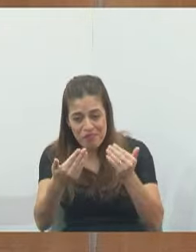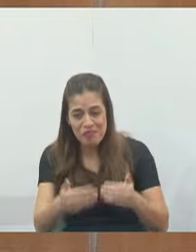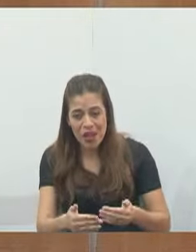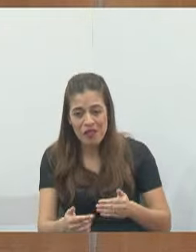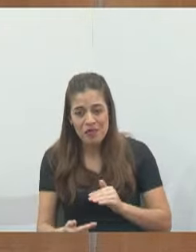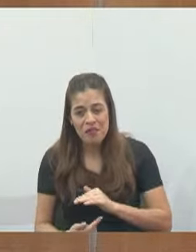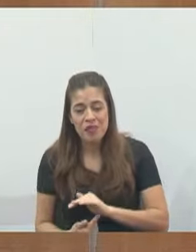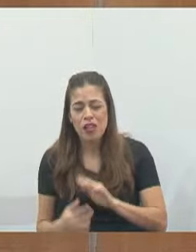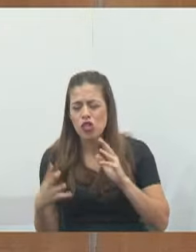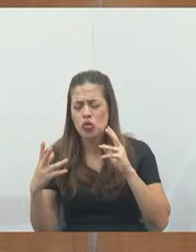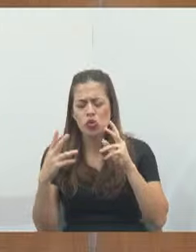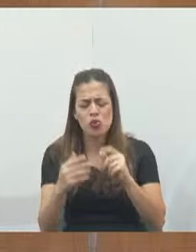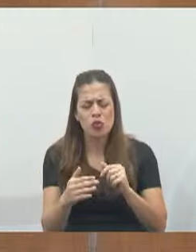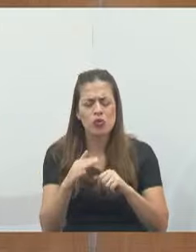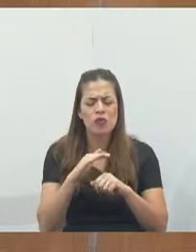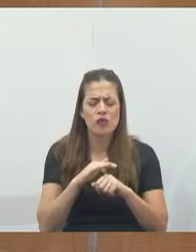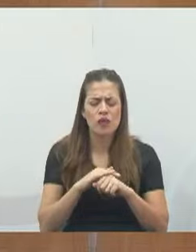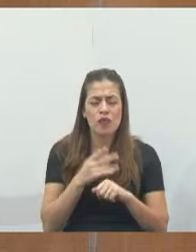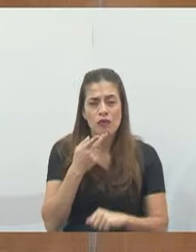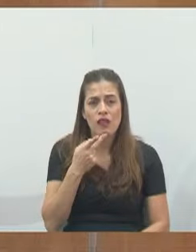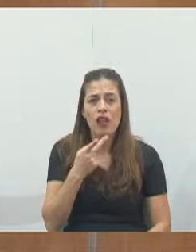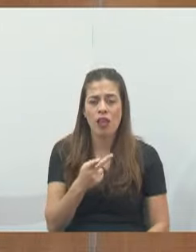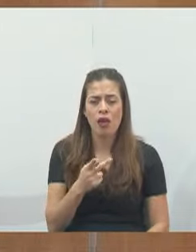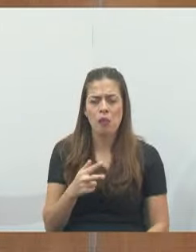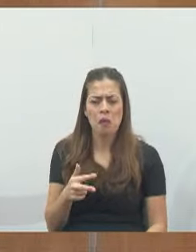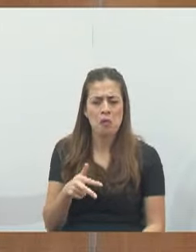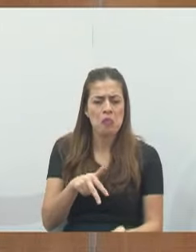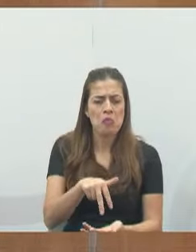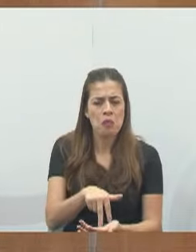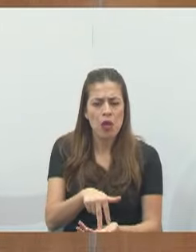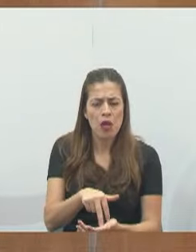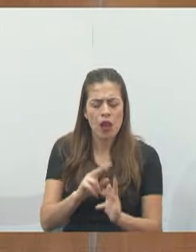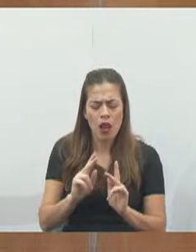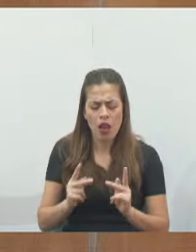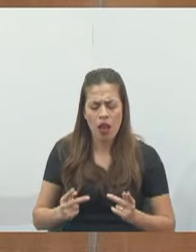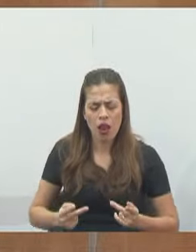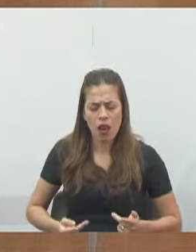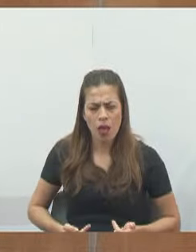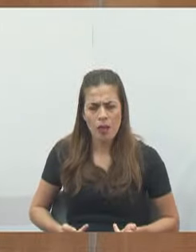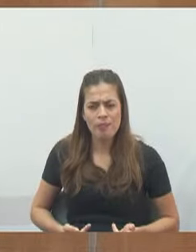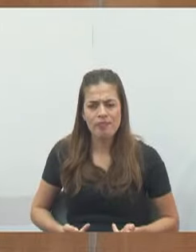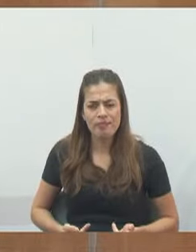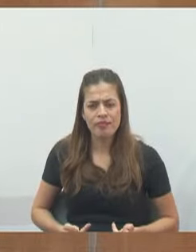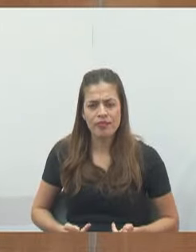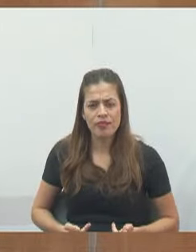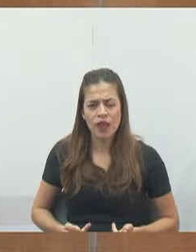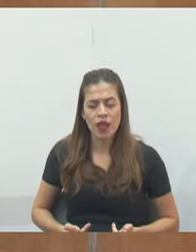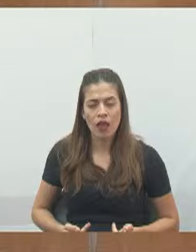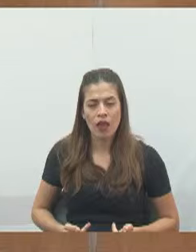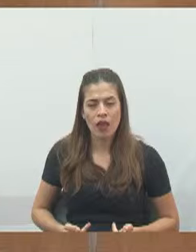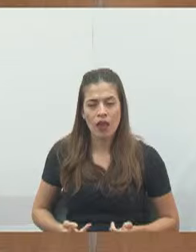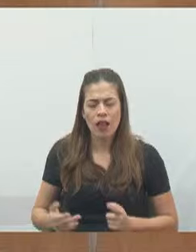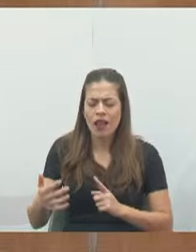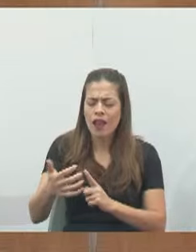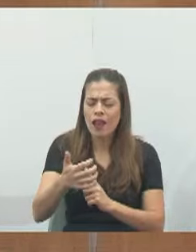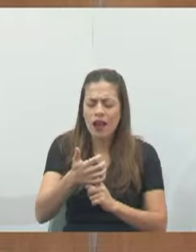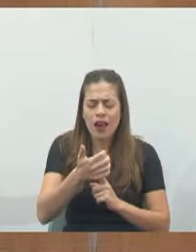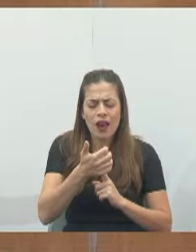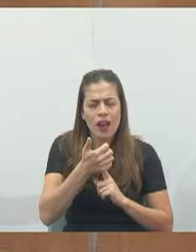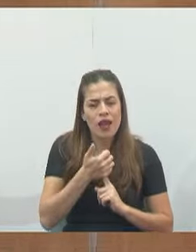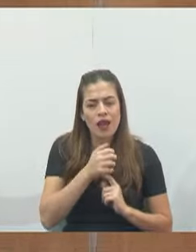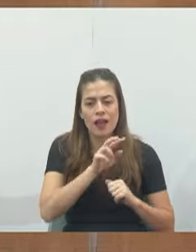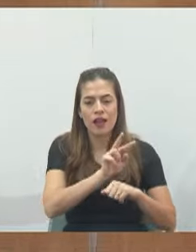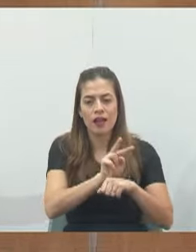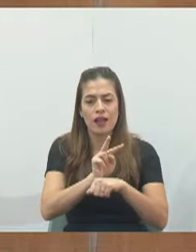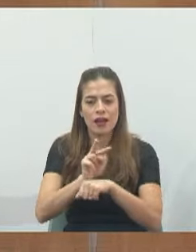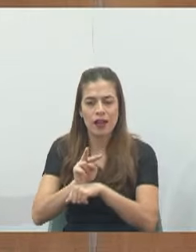Tudo isso que foi falado com relação à sua postura humanista, de acolhedora, de cuidar